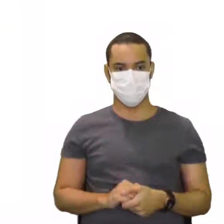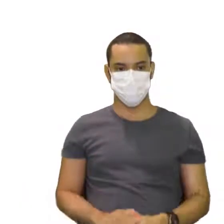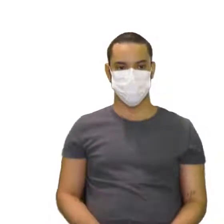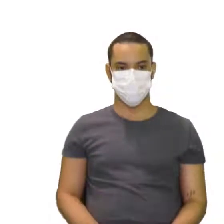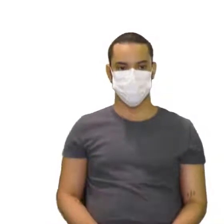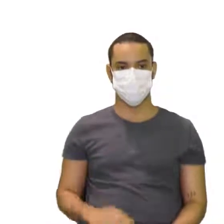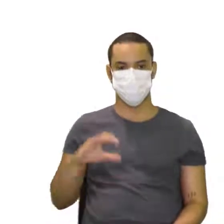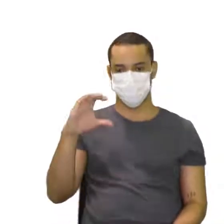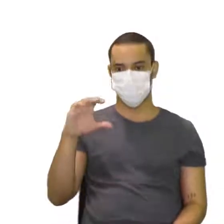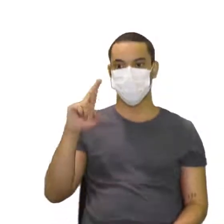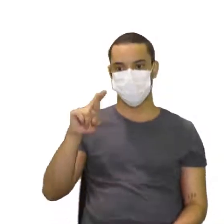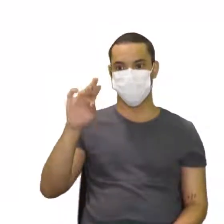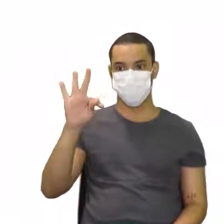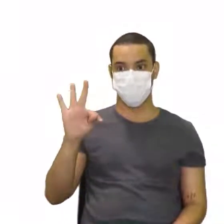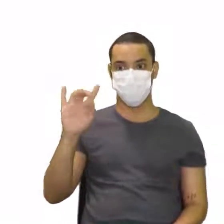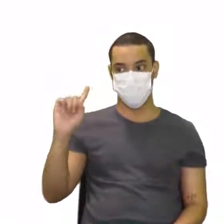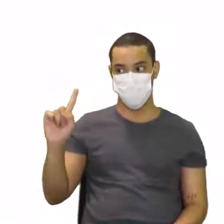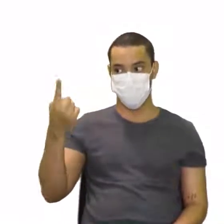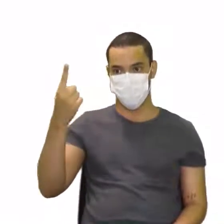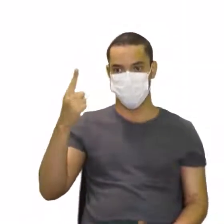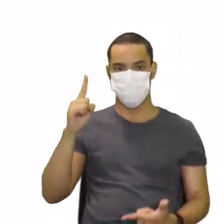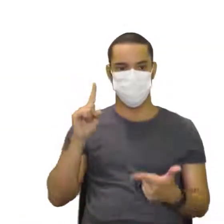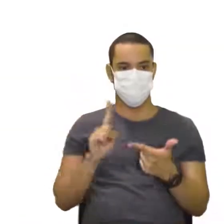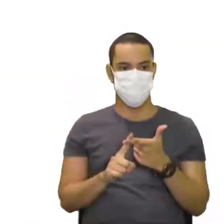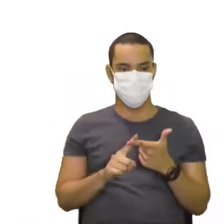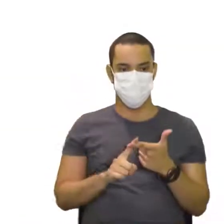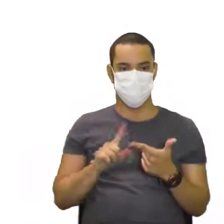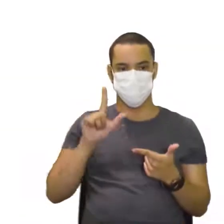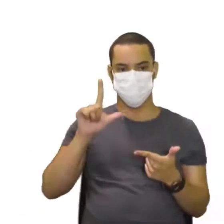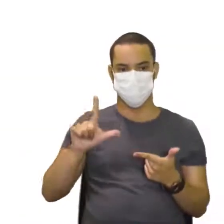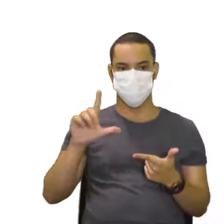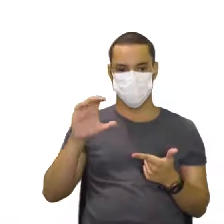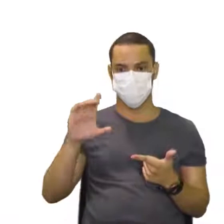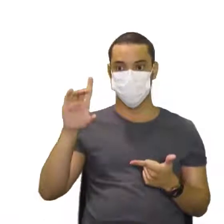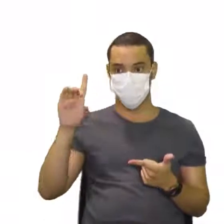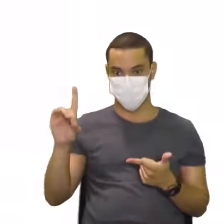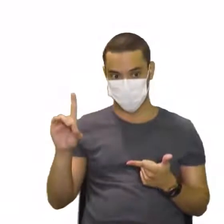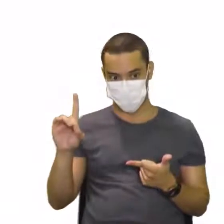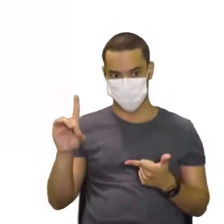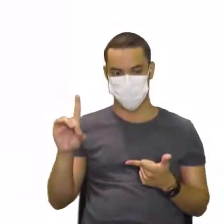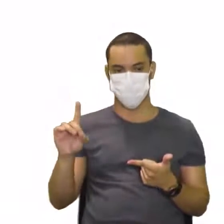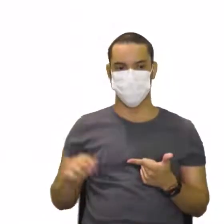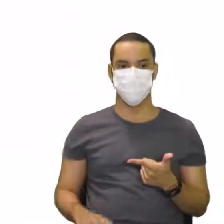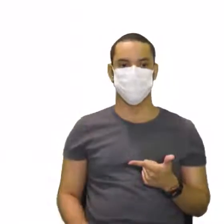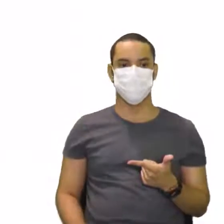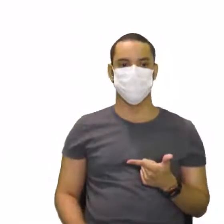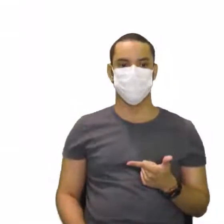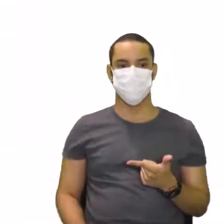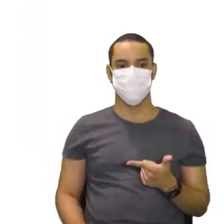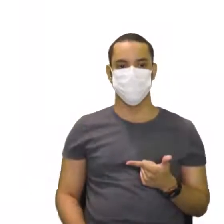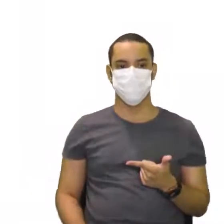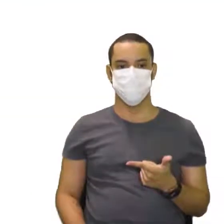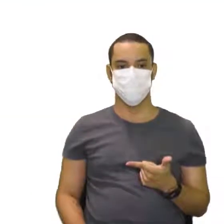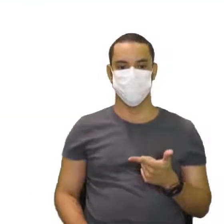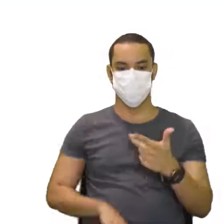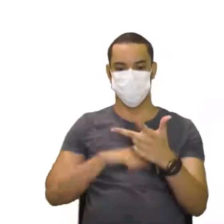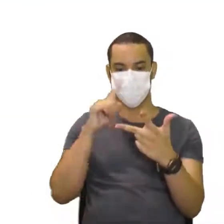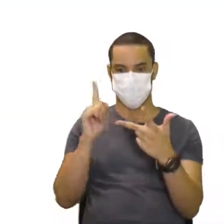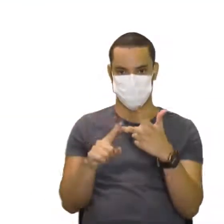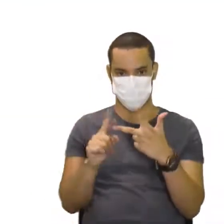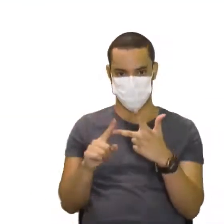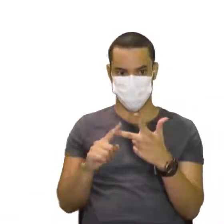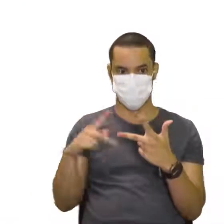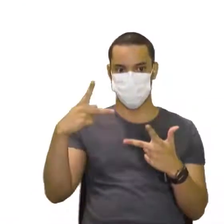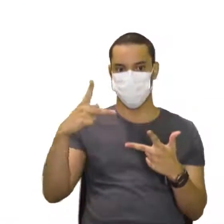tecnologia CRT, que foi a primeira. Nós tivemos aí a LCD, que é o display de cristal líquido. Nós tivemos aí também a